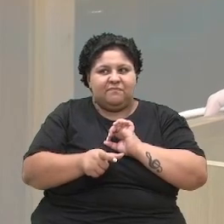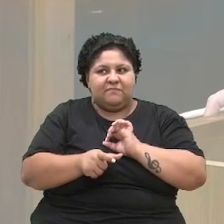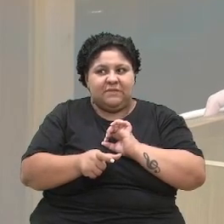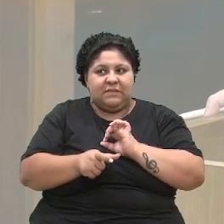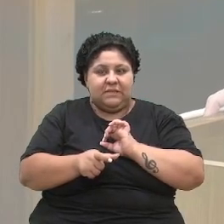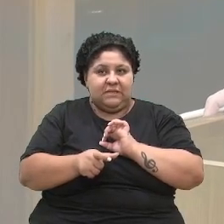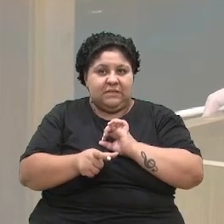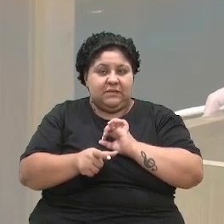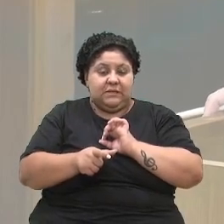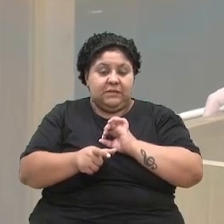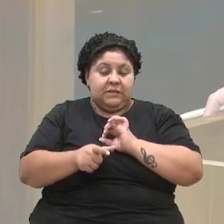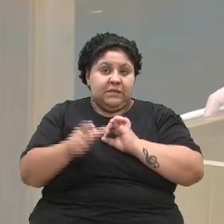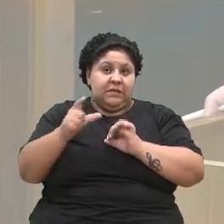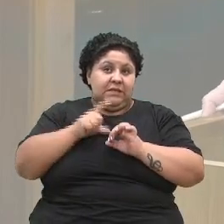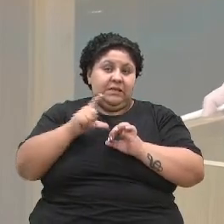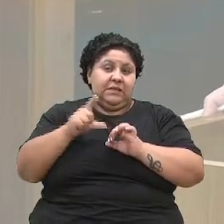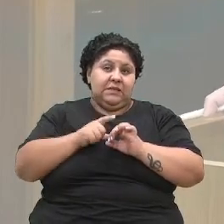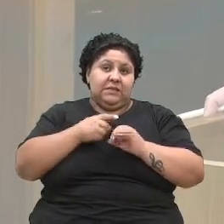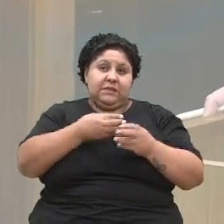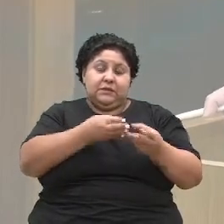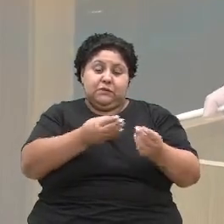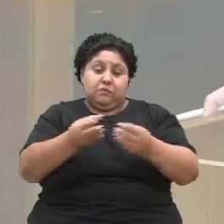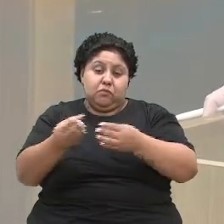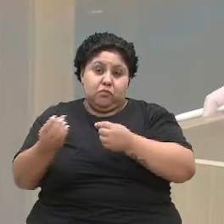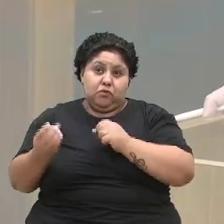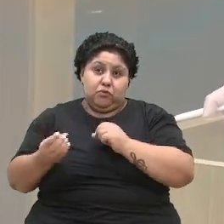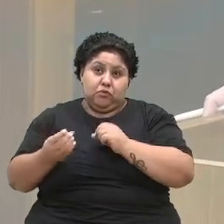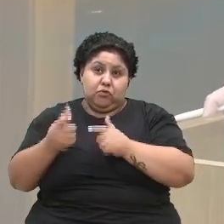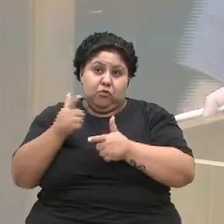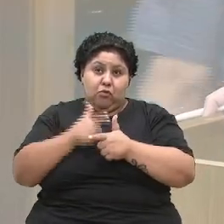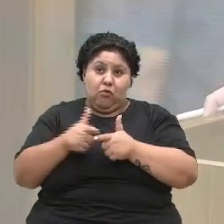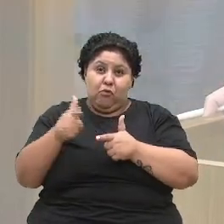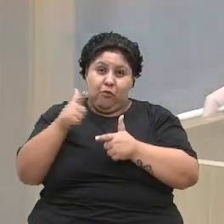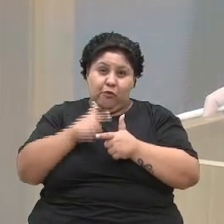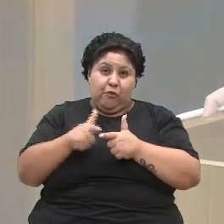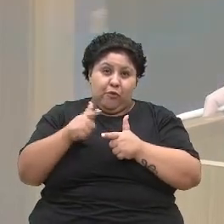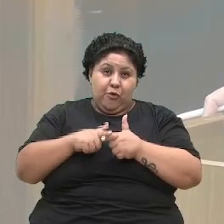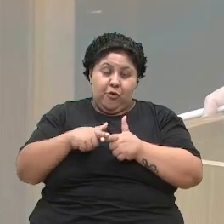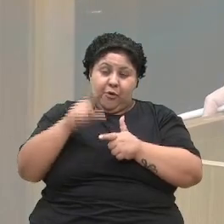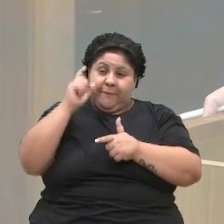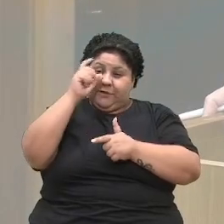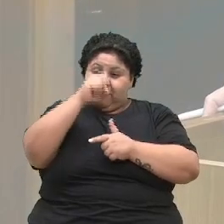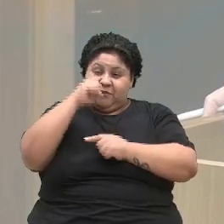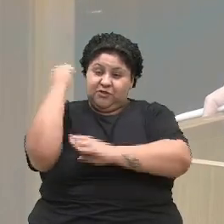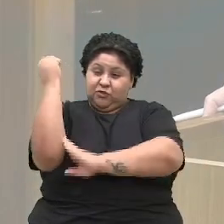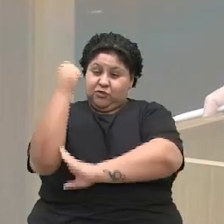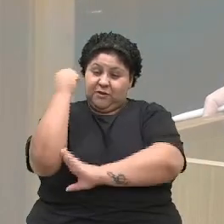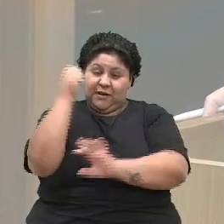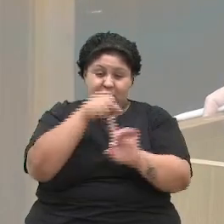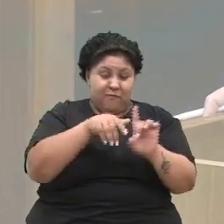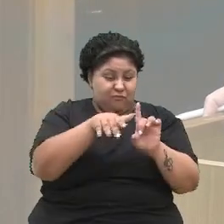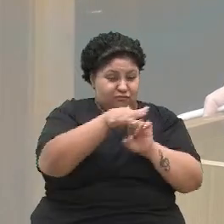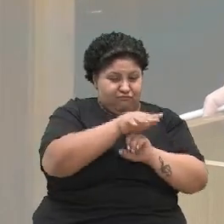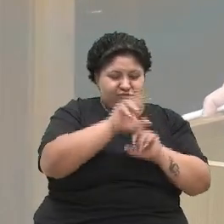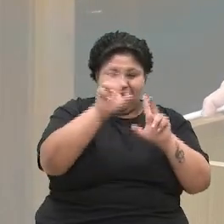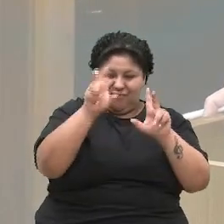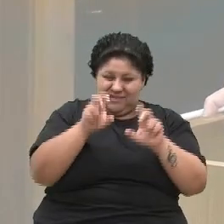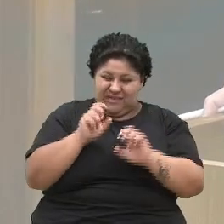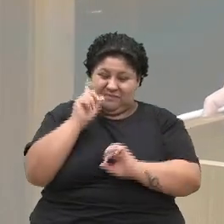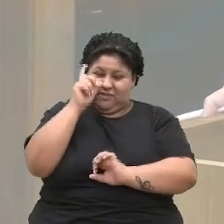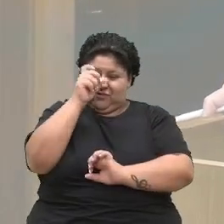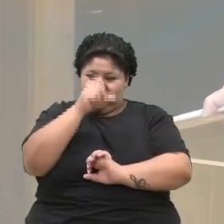uma situação muito drástica à sociedade. É um tema espinhoso, é um tema difícil, é um tema que não é fácil de